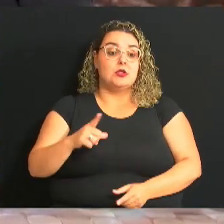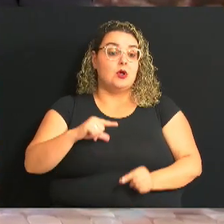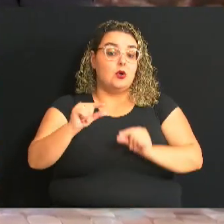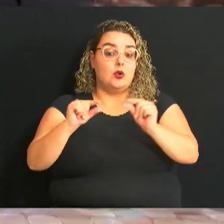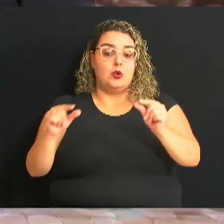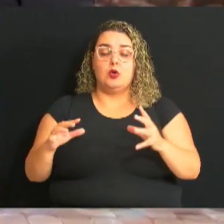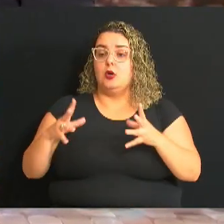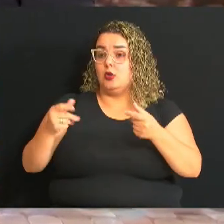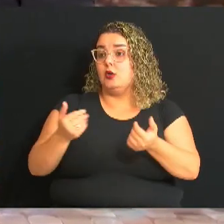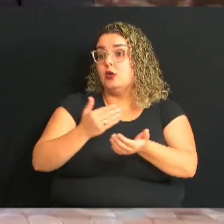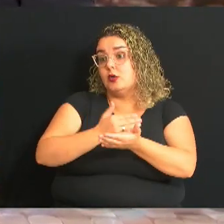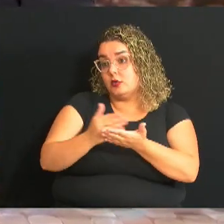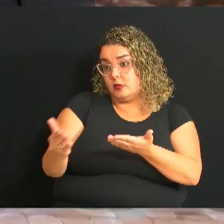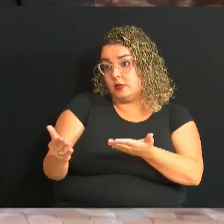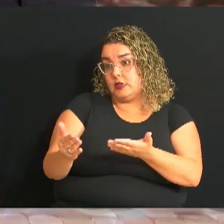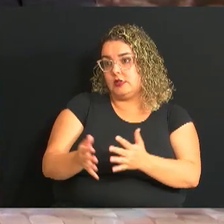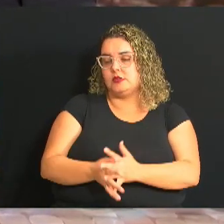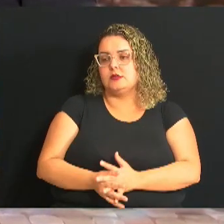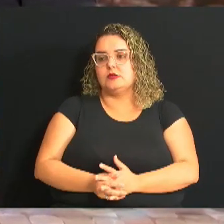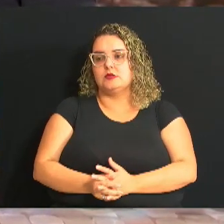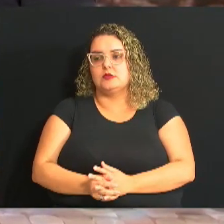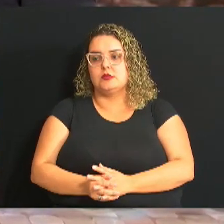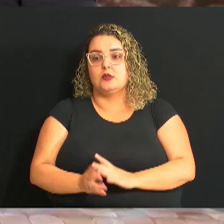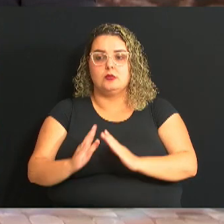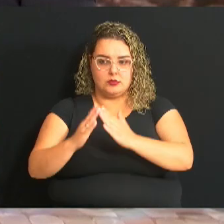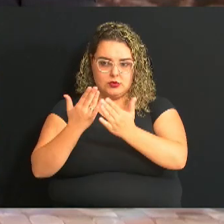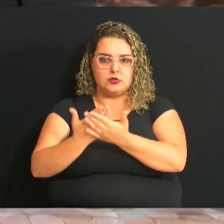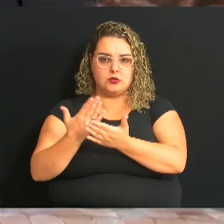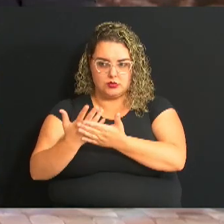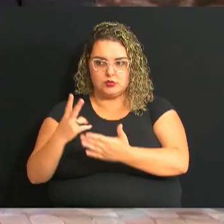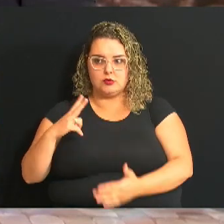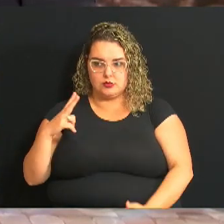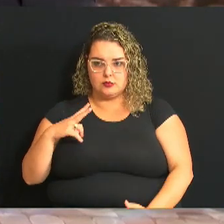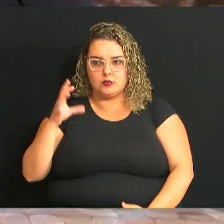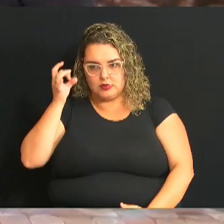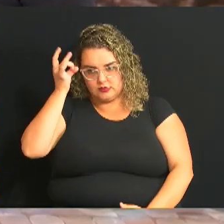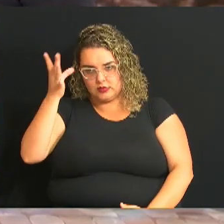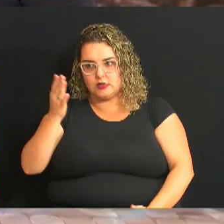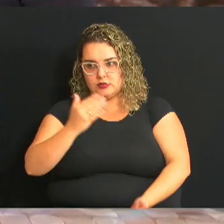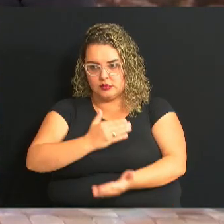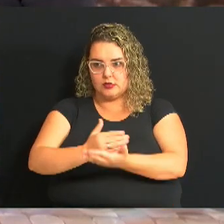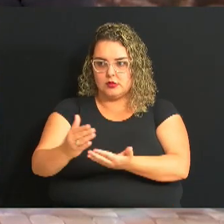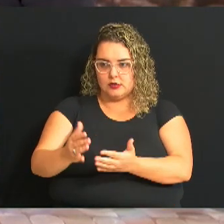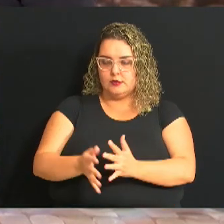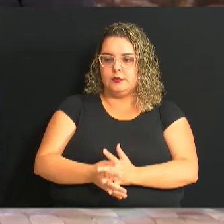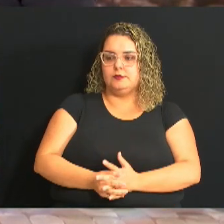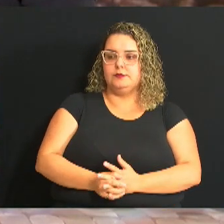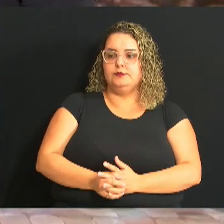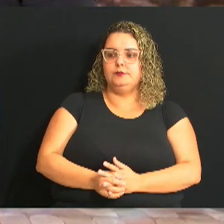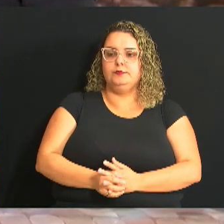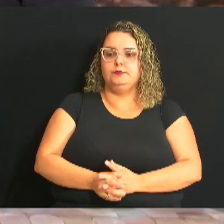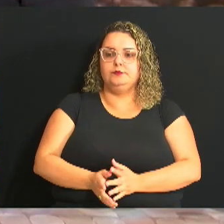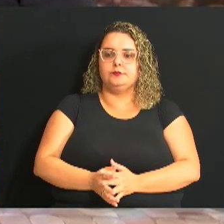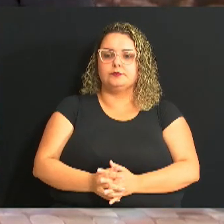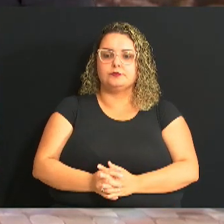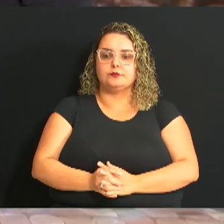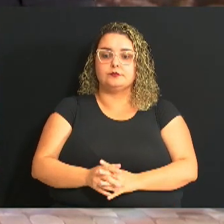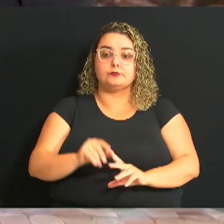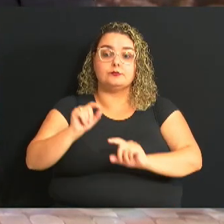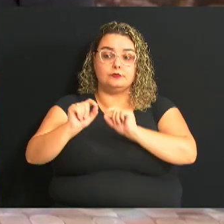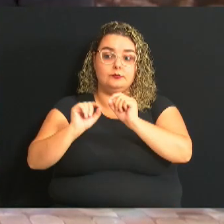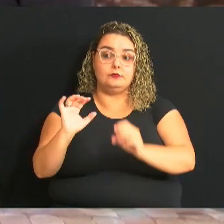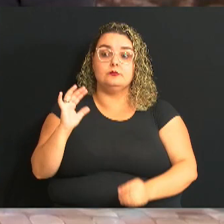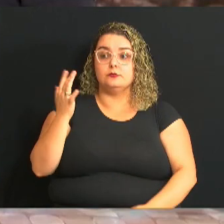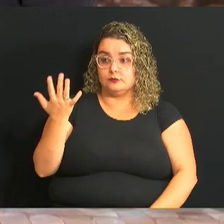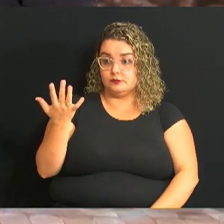começo, nós começamos com escolas particulares, que foi mais fácil começar, né? E o que aconteceu? Nós